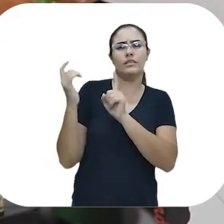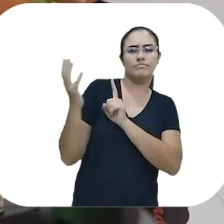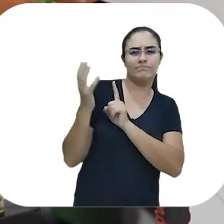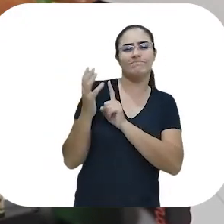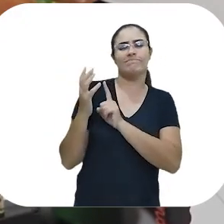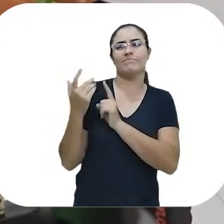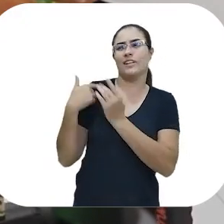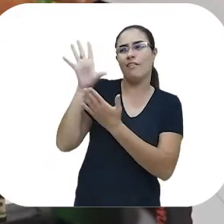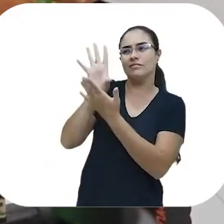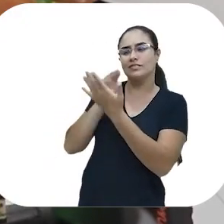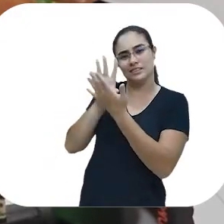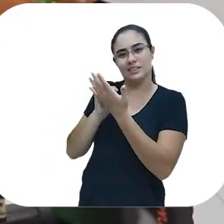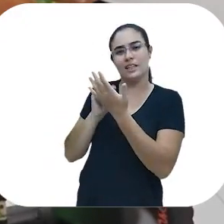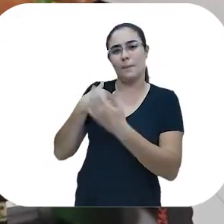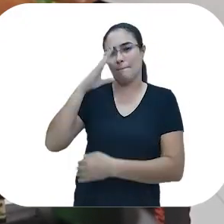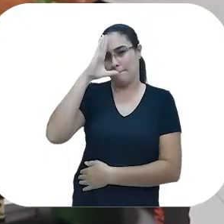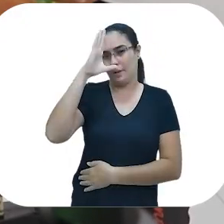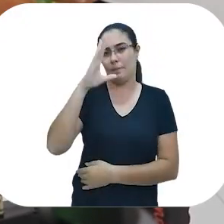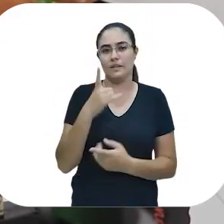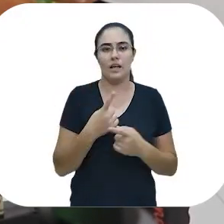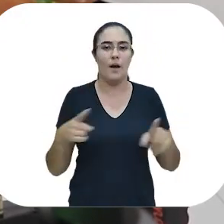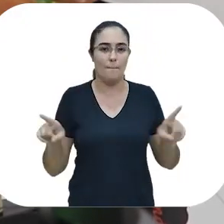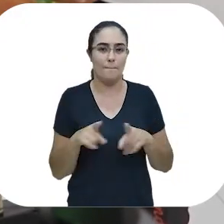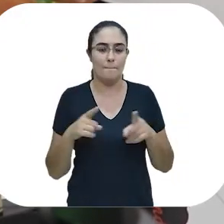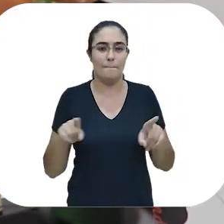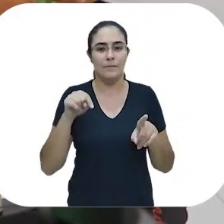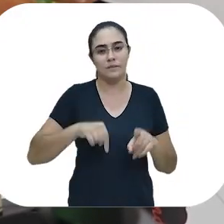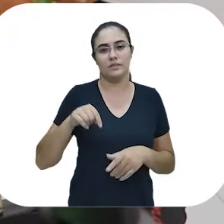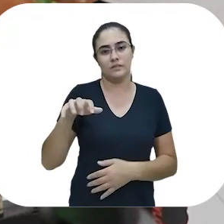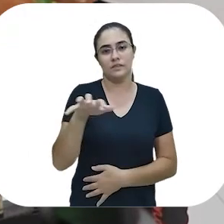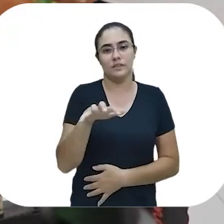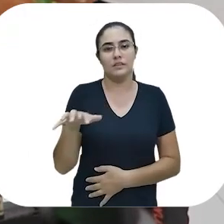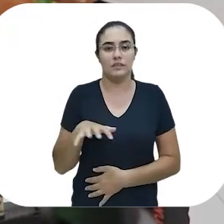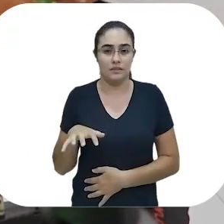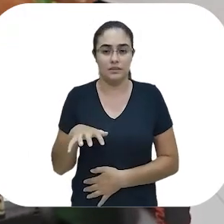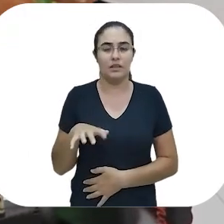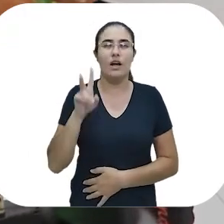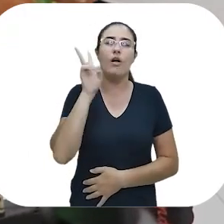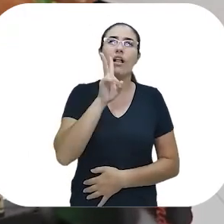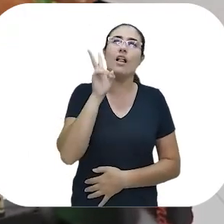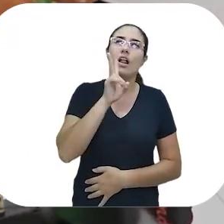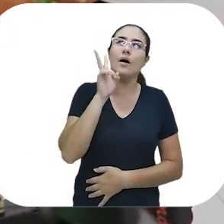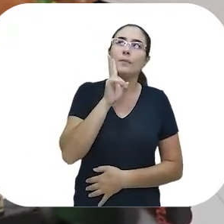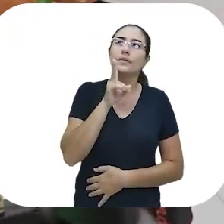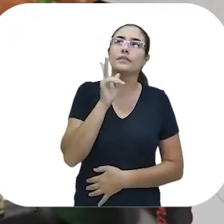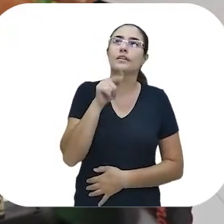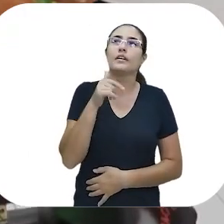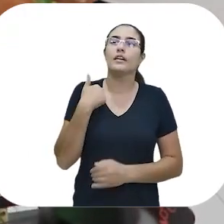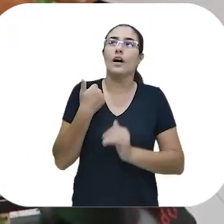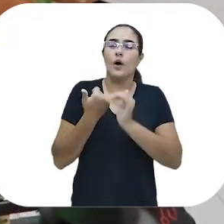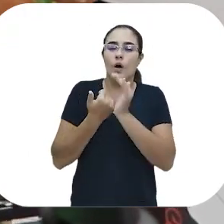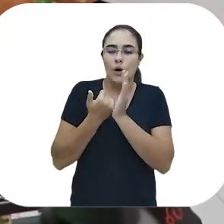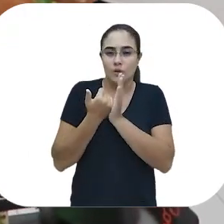primeiramente, a música que se faz aqui no Cariri, né? Lembro que quando eu comecei